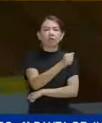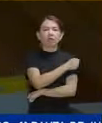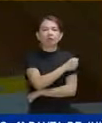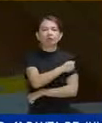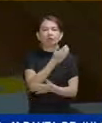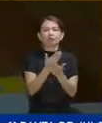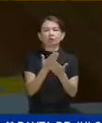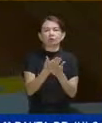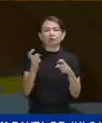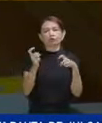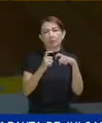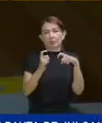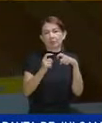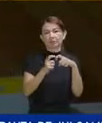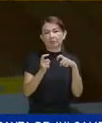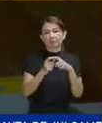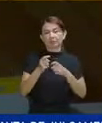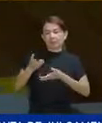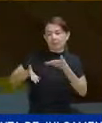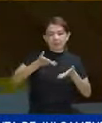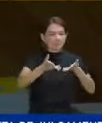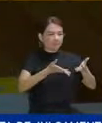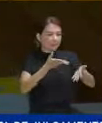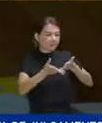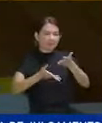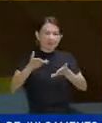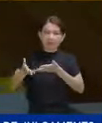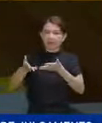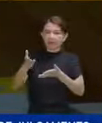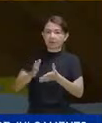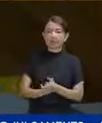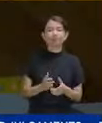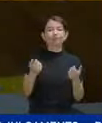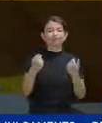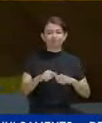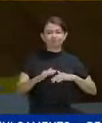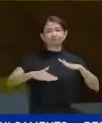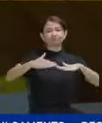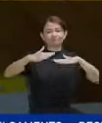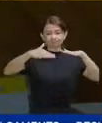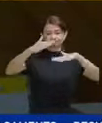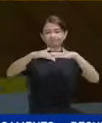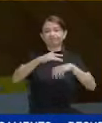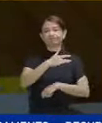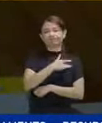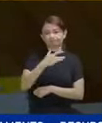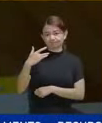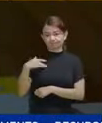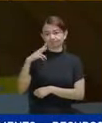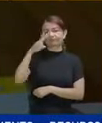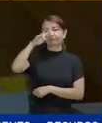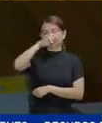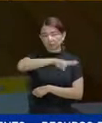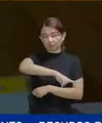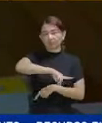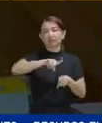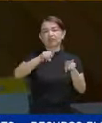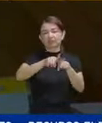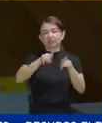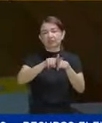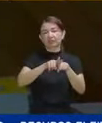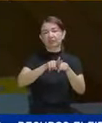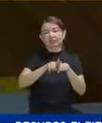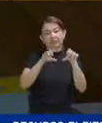medicina, e todos viram como eles atuaram. Há demandas muito reprimidas na área de saúde. Então, a gente quer fortalecer a saúde e a